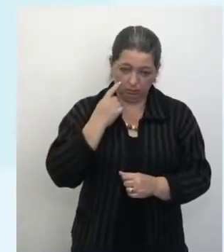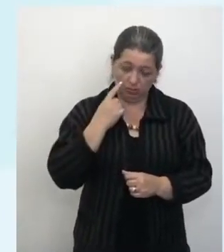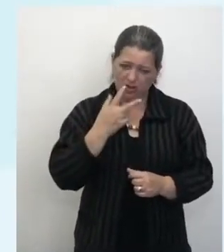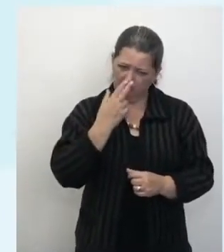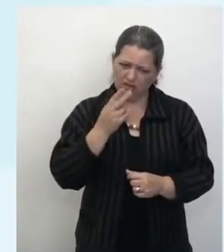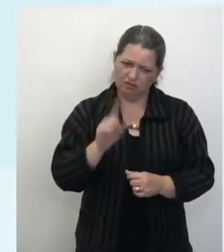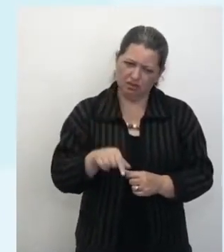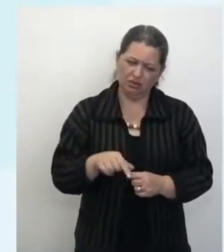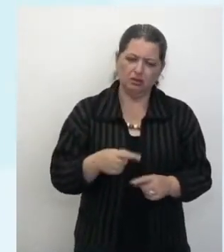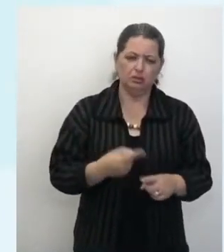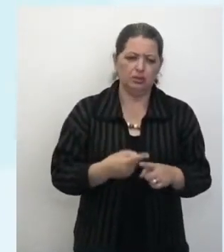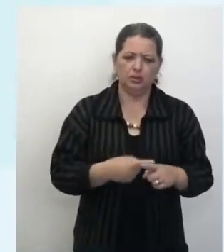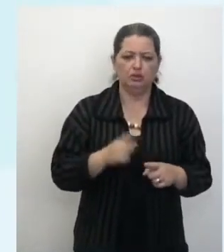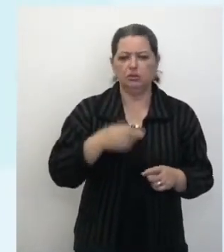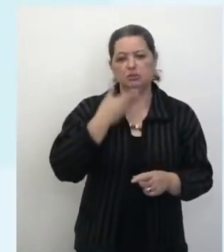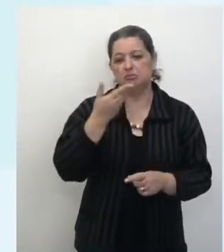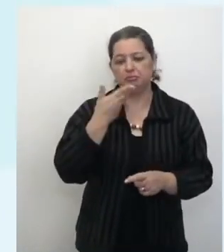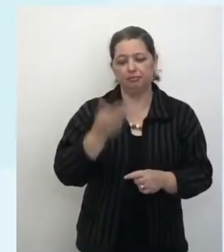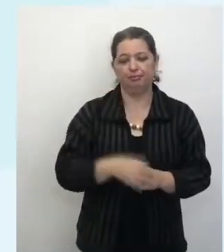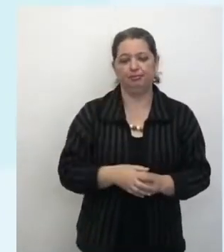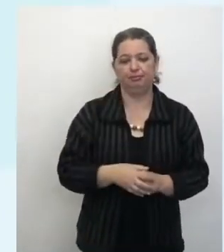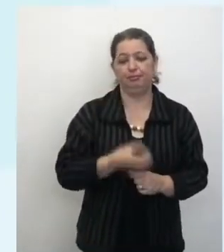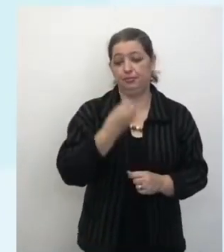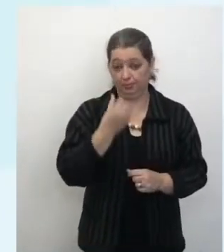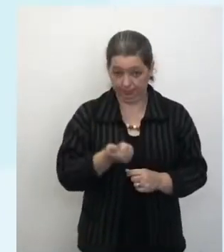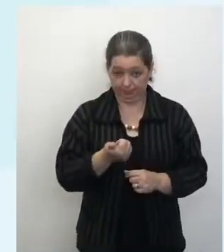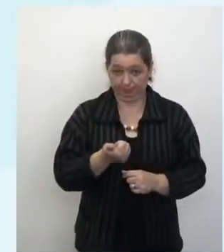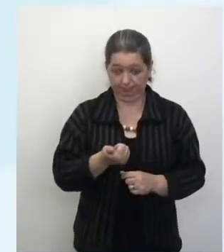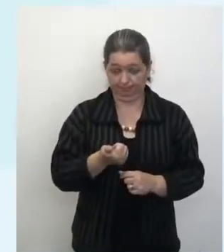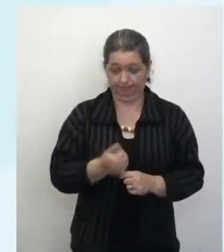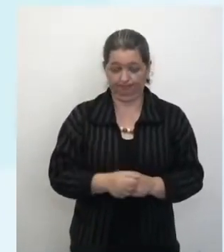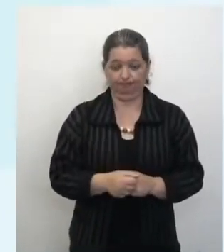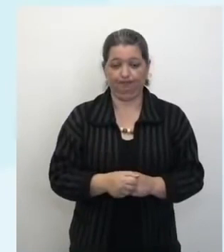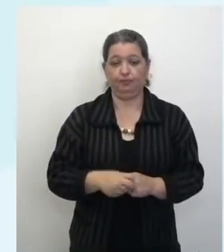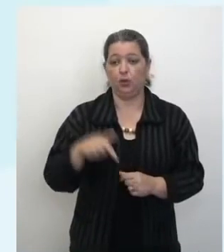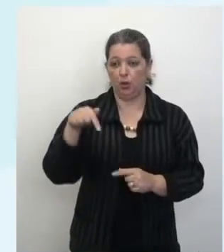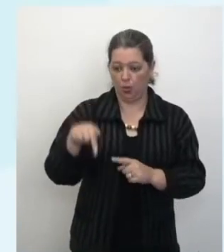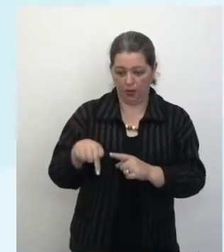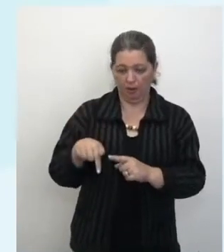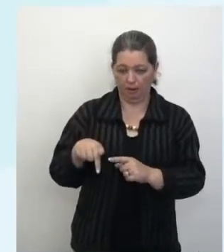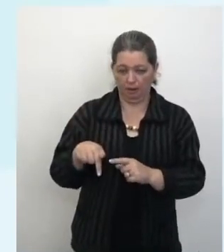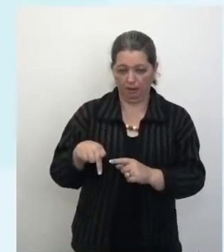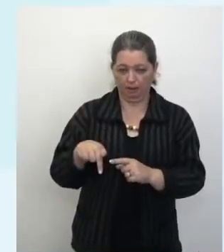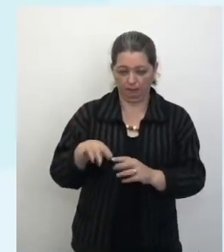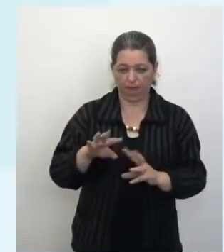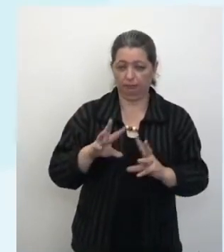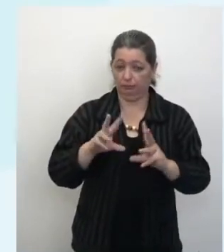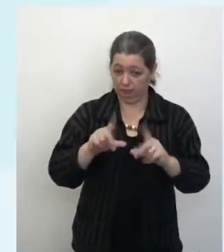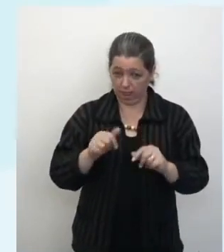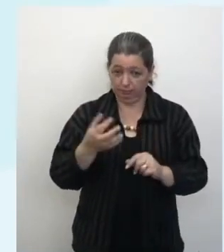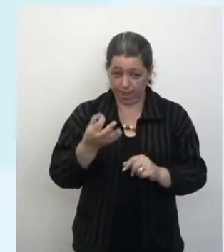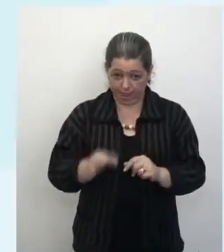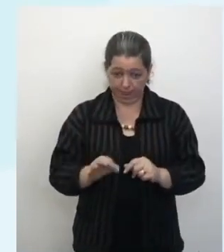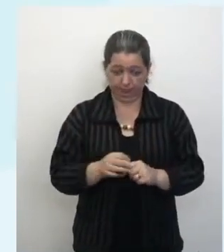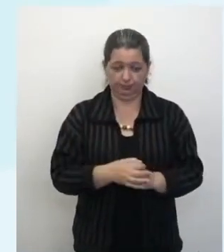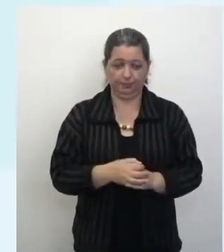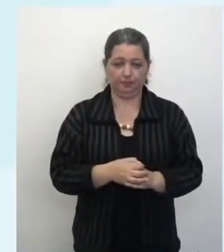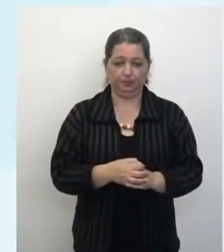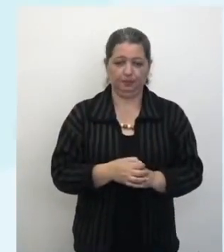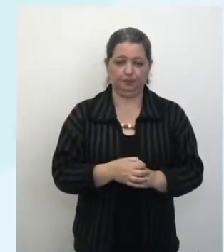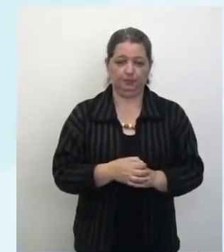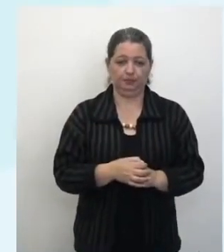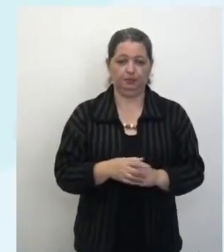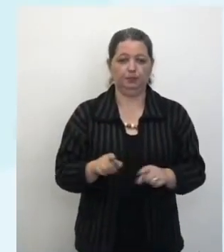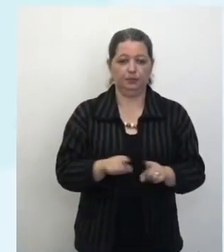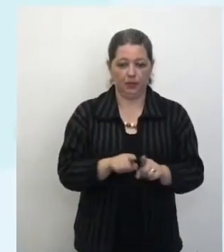porque os outros até estavam mais fáceis. Então, tudo bem, o que é racional é aquele que é inteiro, ou aquele que é decimal exato, ou é aquele que é